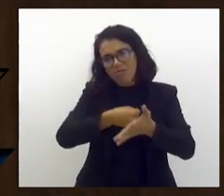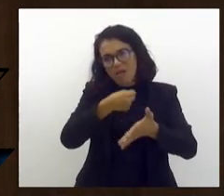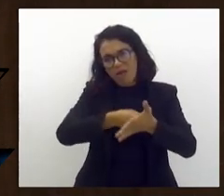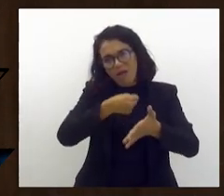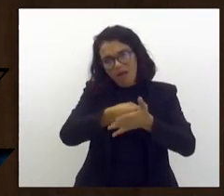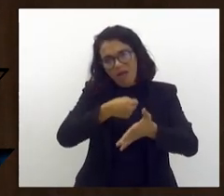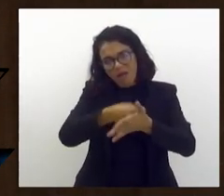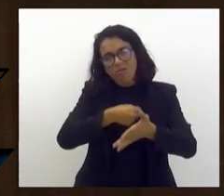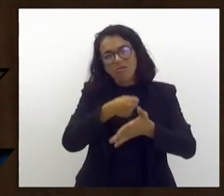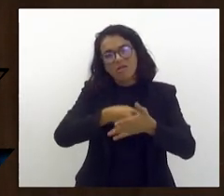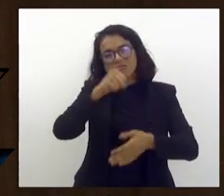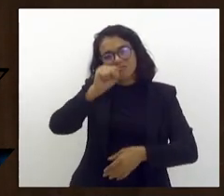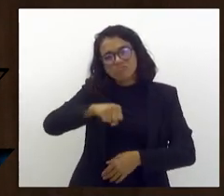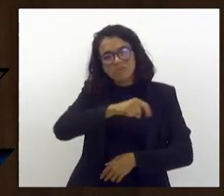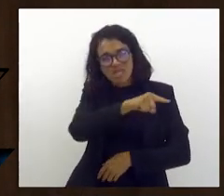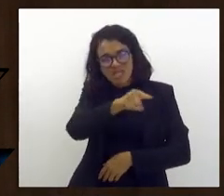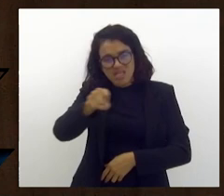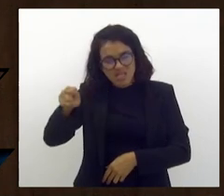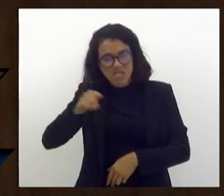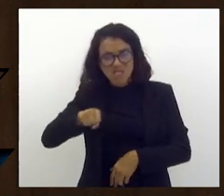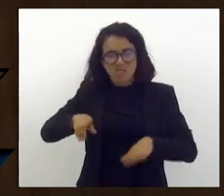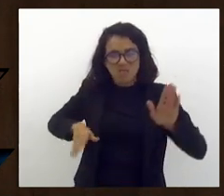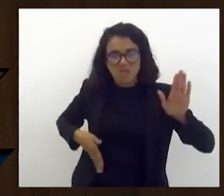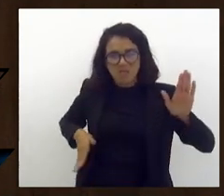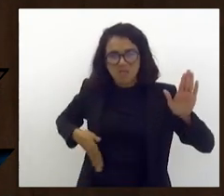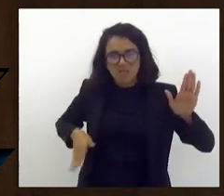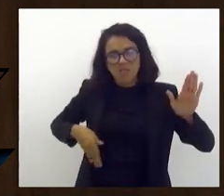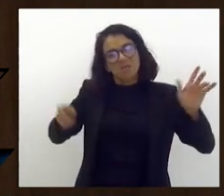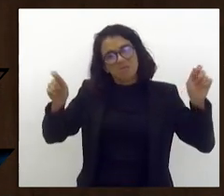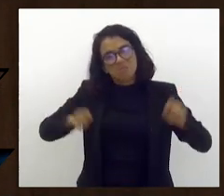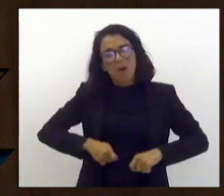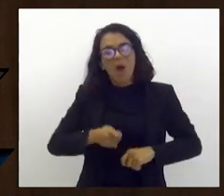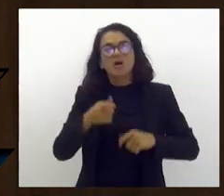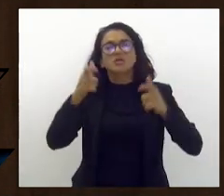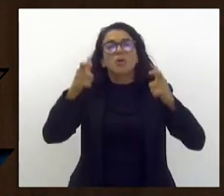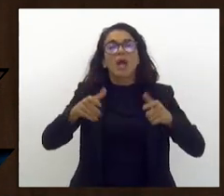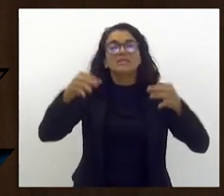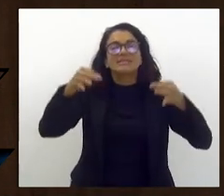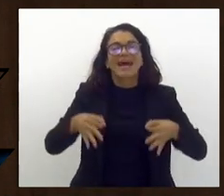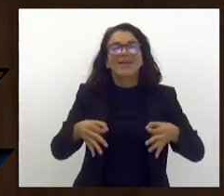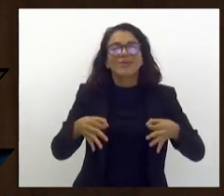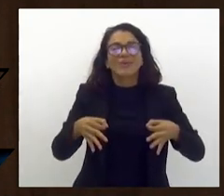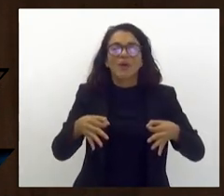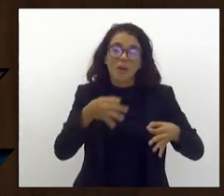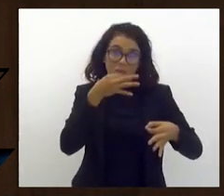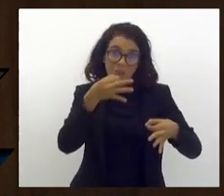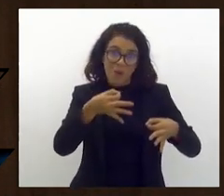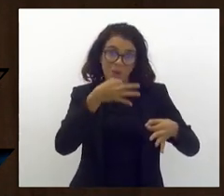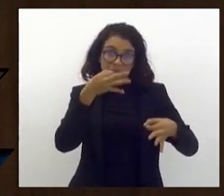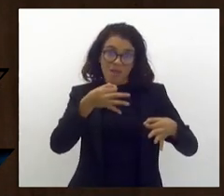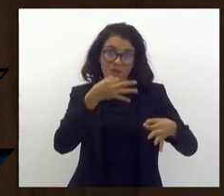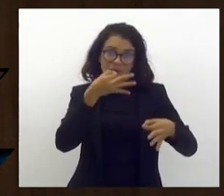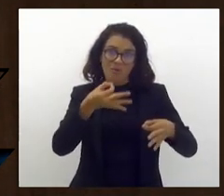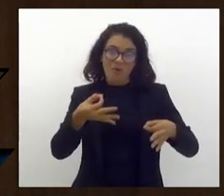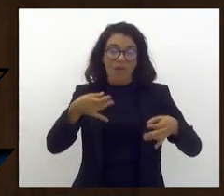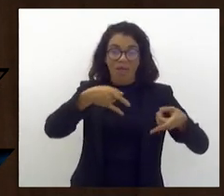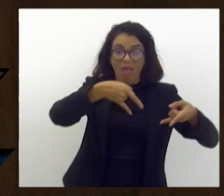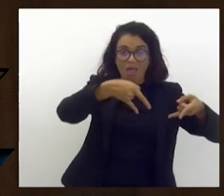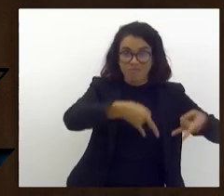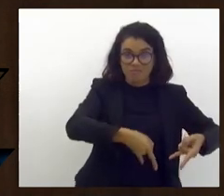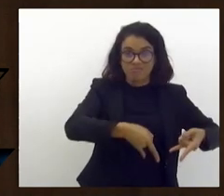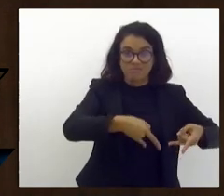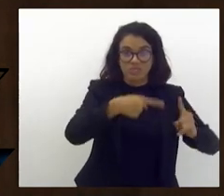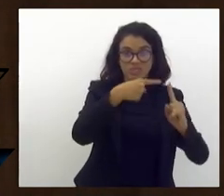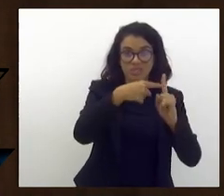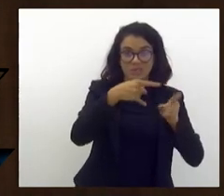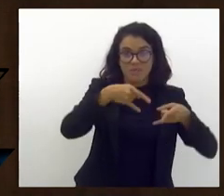esses marginais possam estar no lugar onde eles têm que estar. Na minha opinião, é no cemitério.